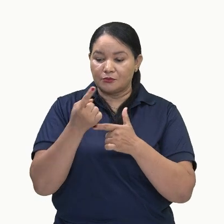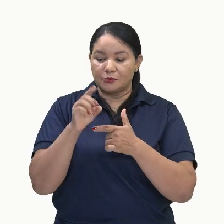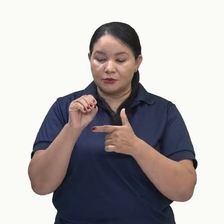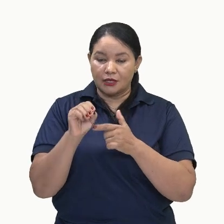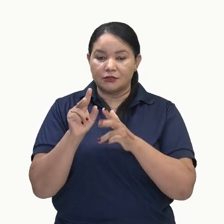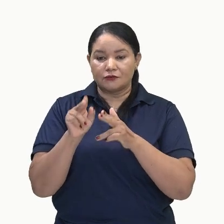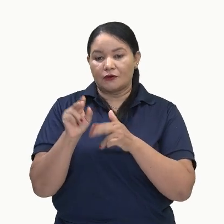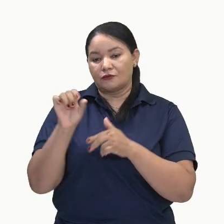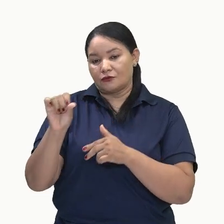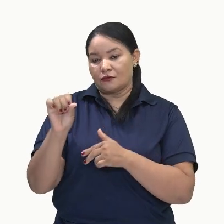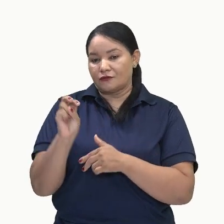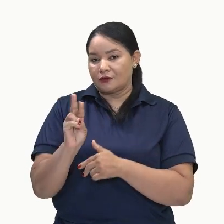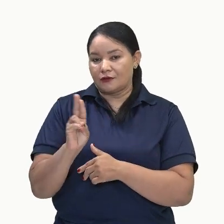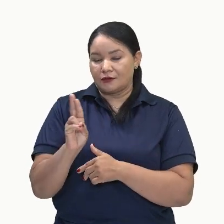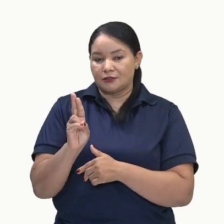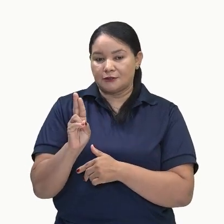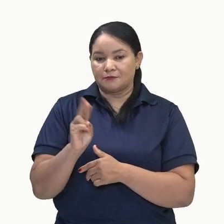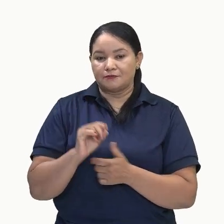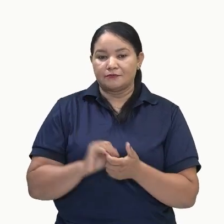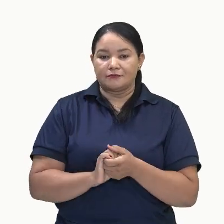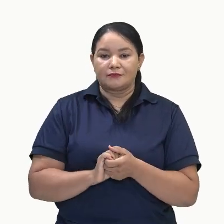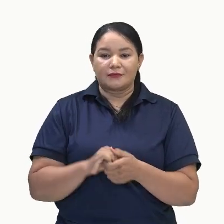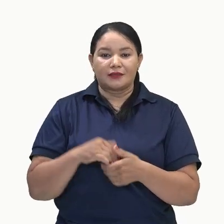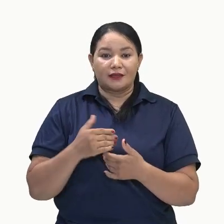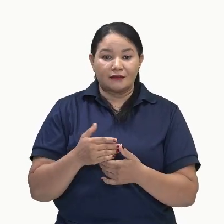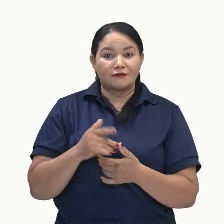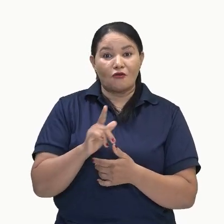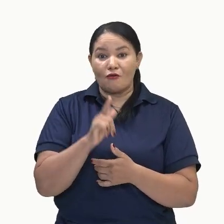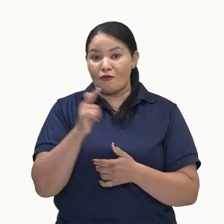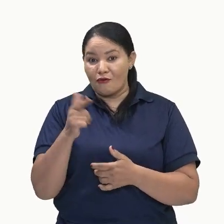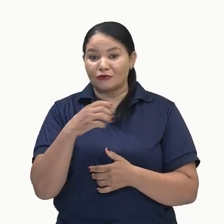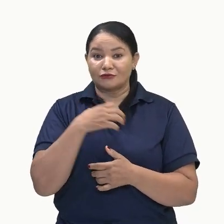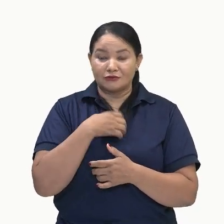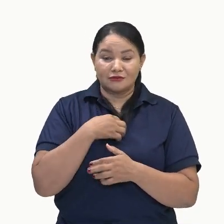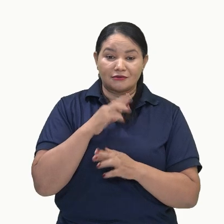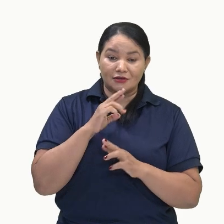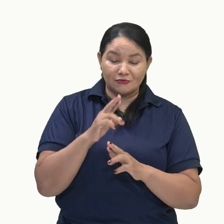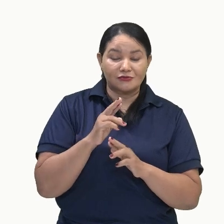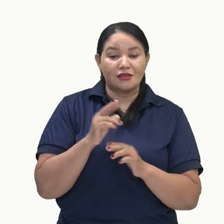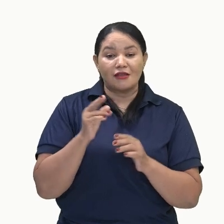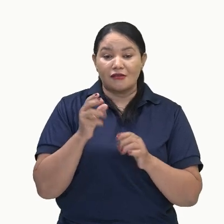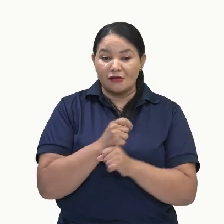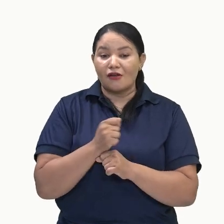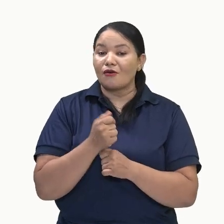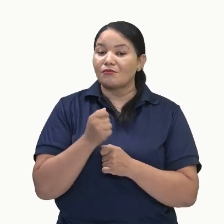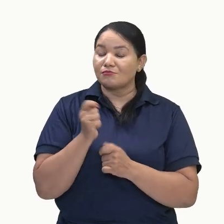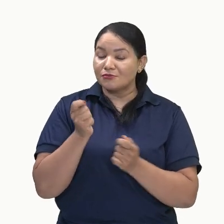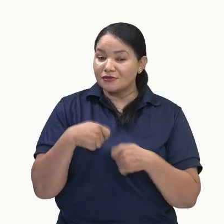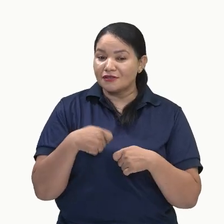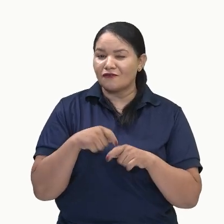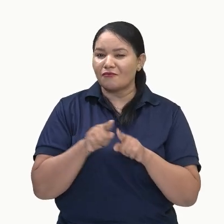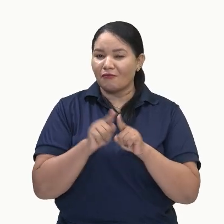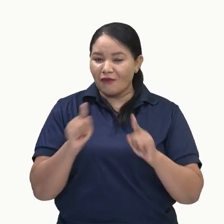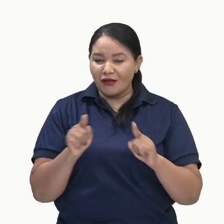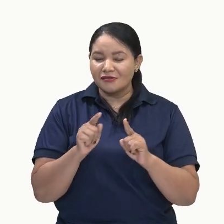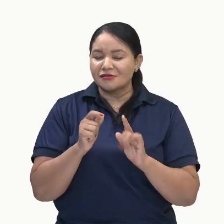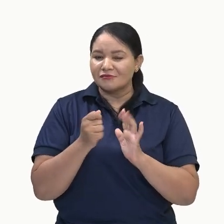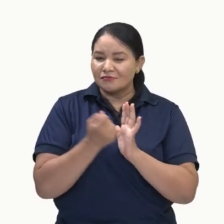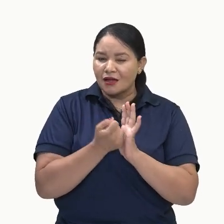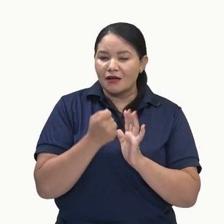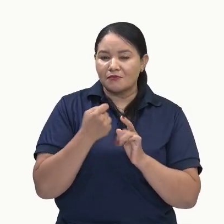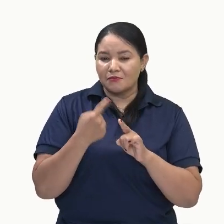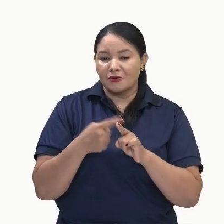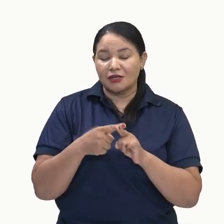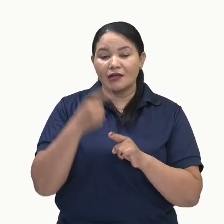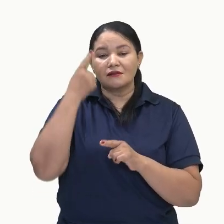igual a R$9. Ah, professor, tem outras maneiras de fazer? Também tem, tá bom? Mas marca bem, porque essa ideia de 10% é